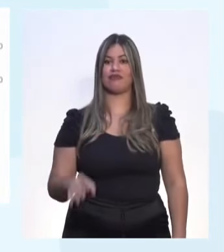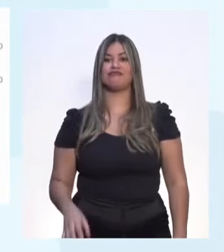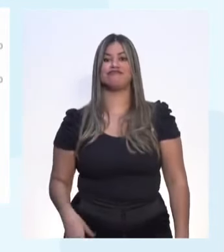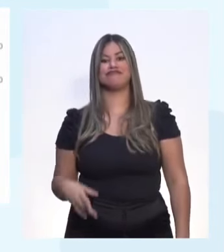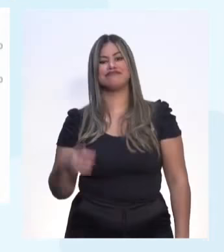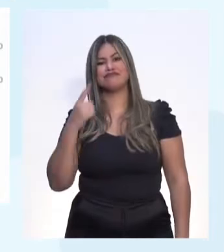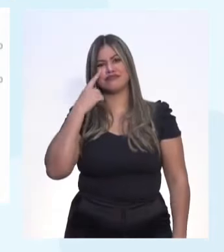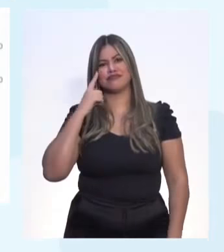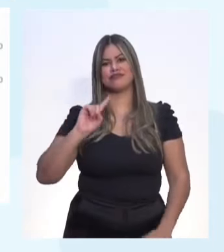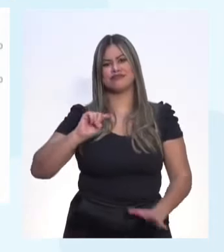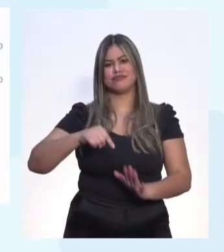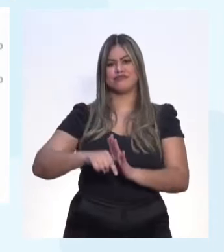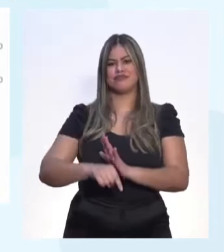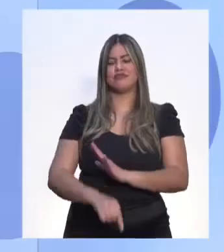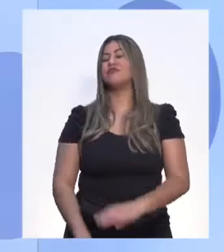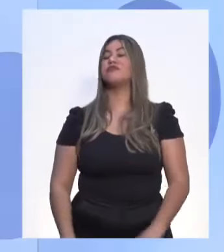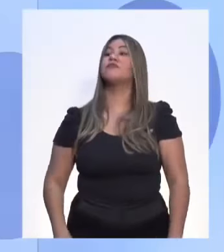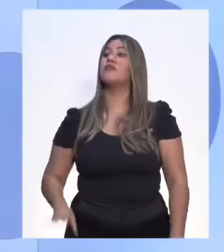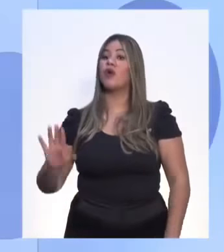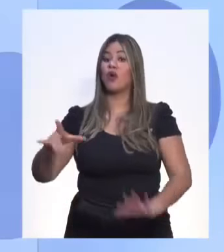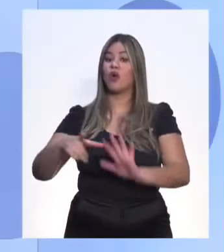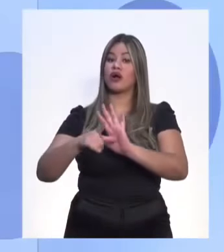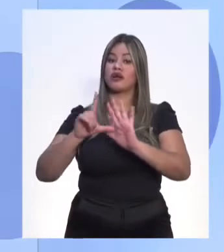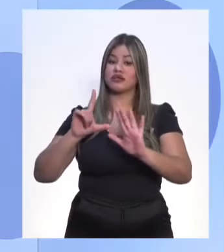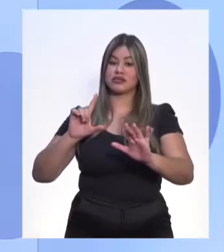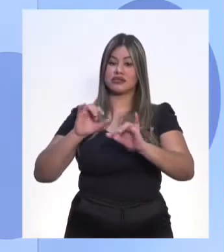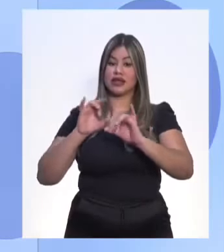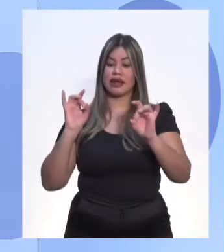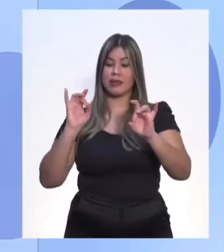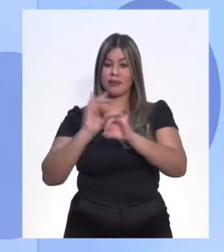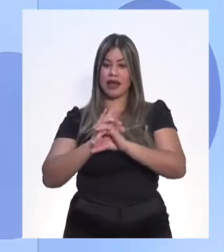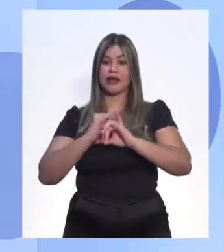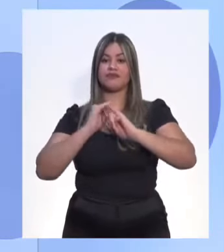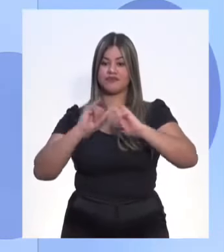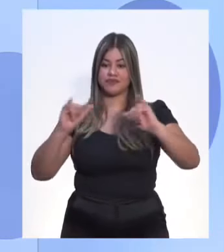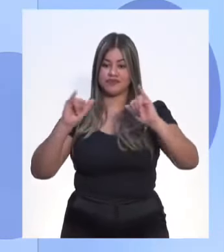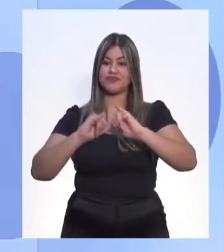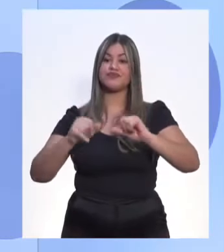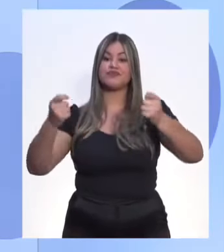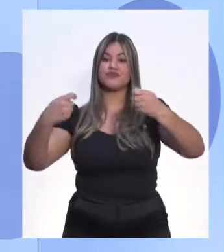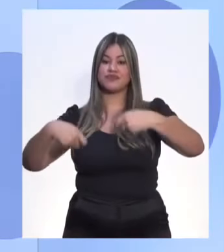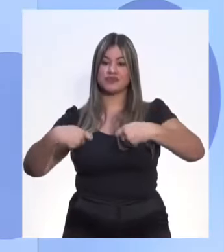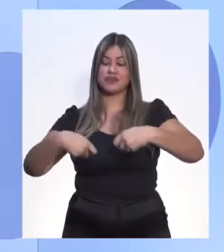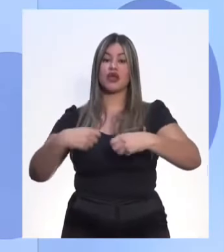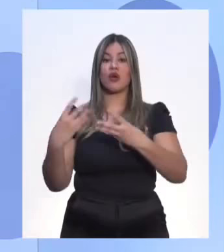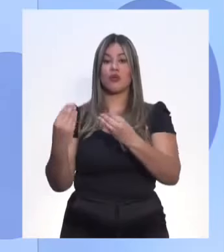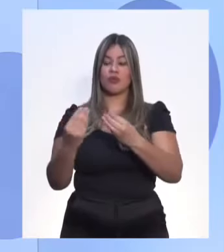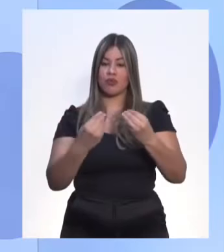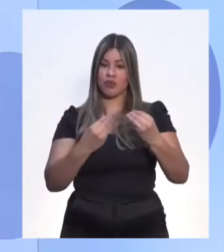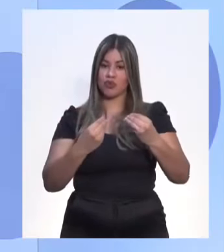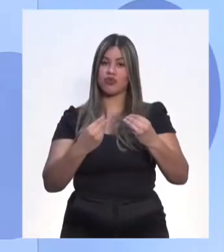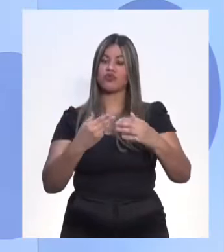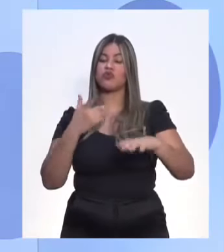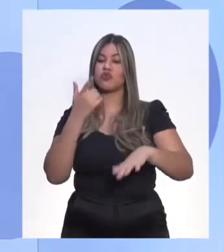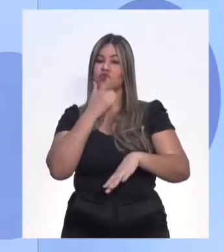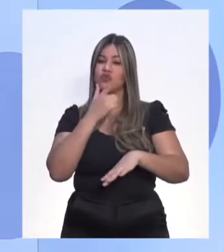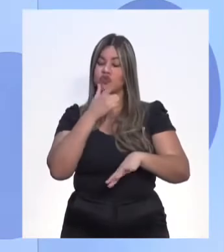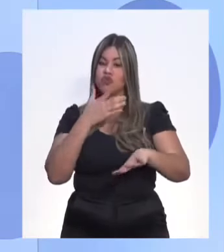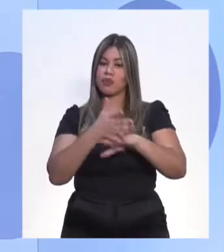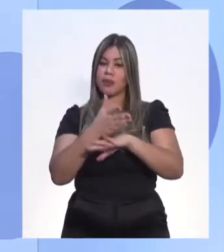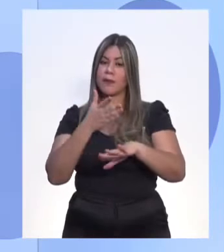complexo beleza Jonas antes eu queria dar um recado a determina aos mala é muitos participaram do matemática em casa